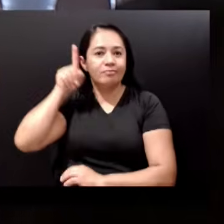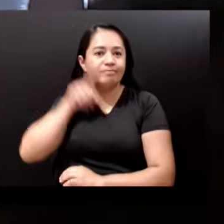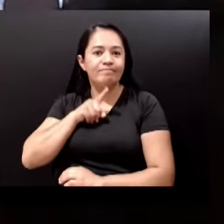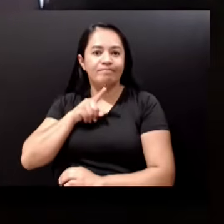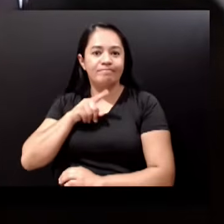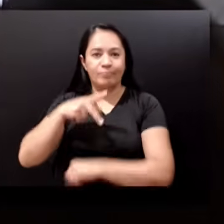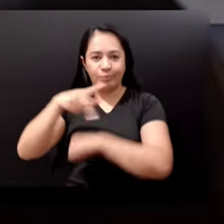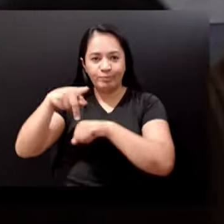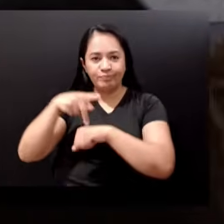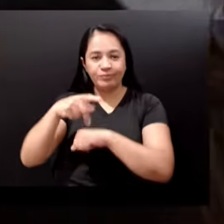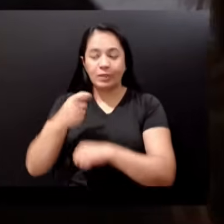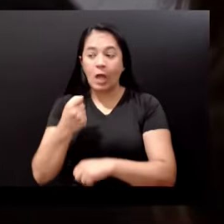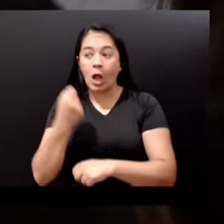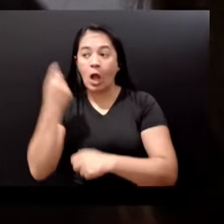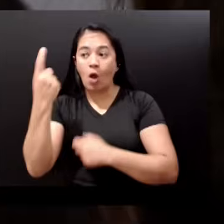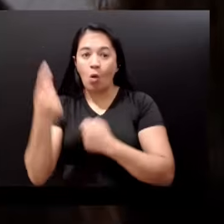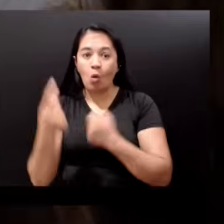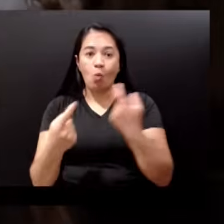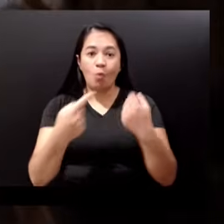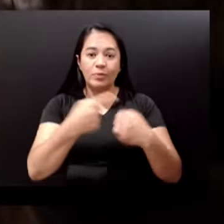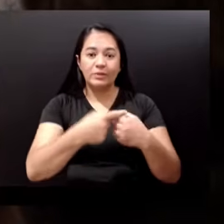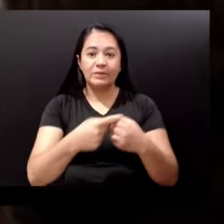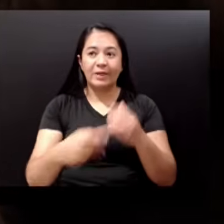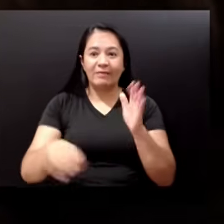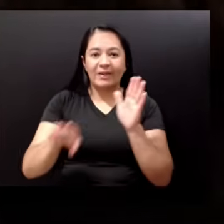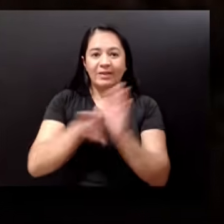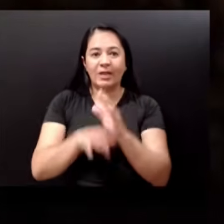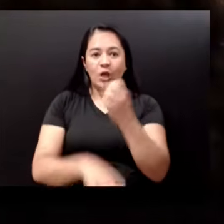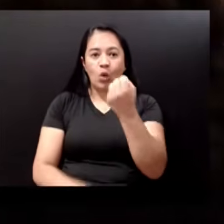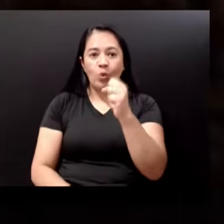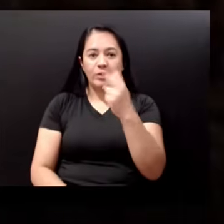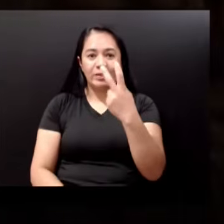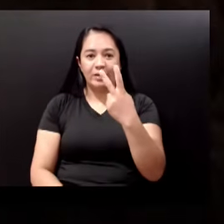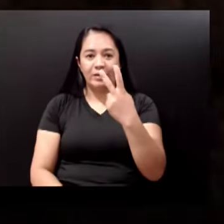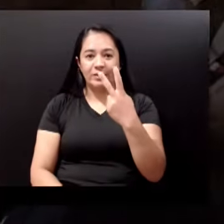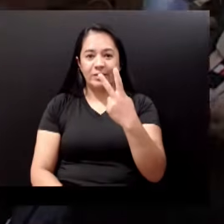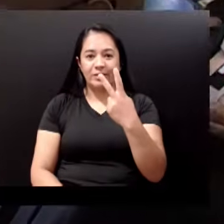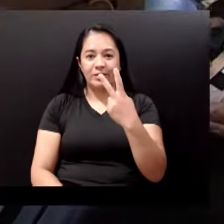bate 82%. Que é o caso de Santo Antônio de Posse.